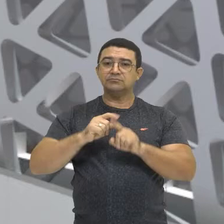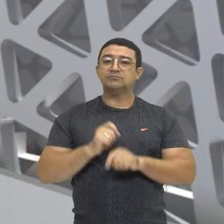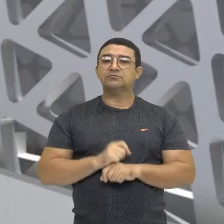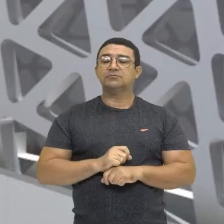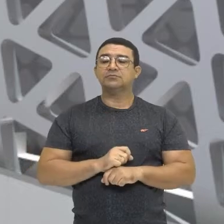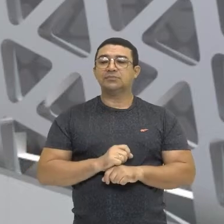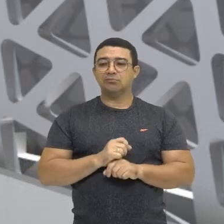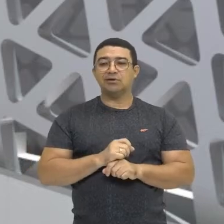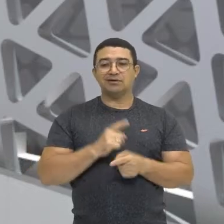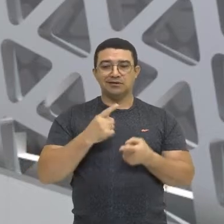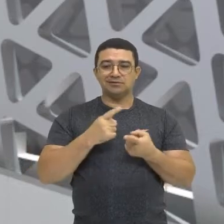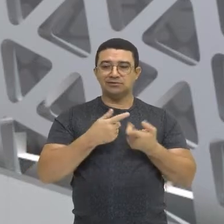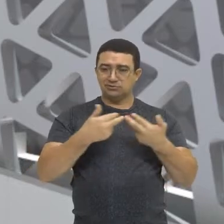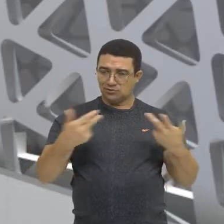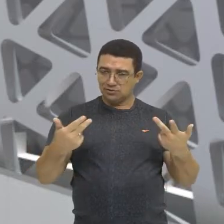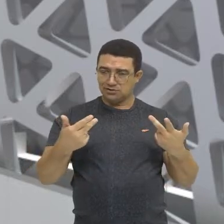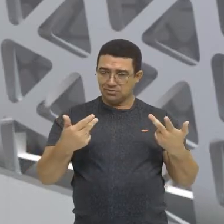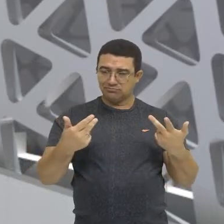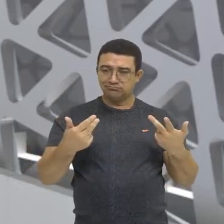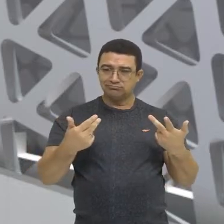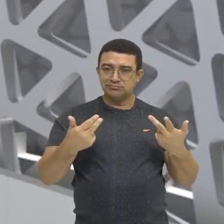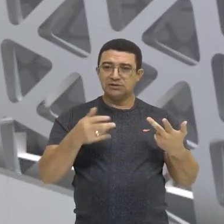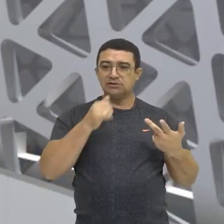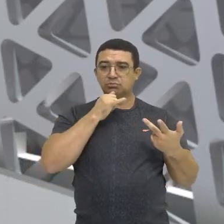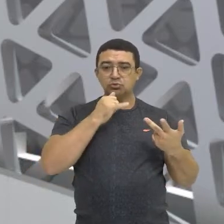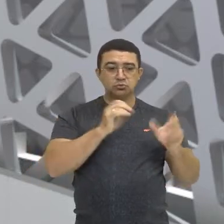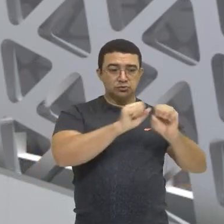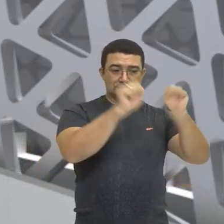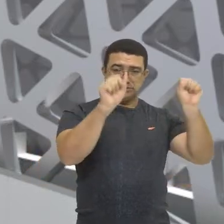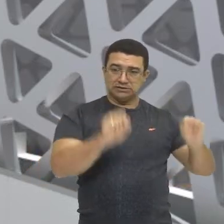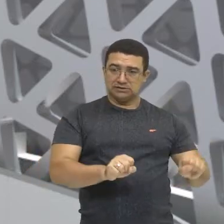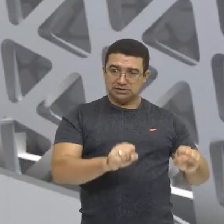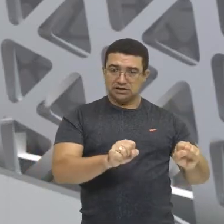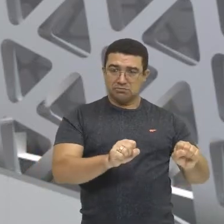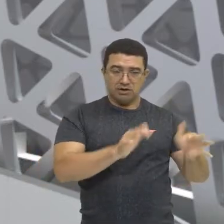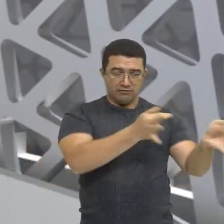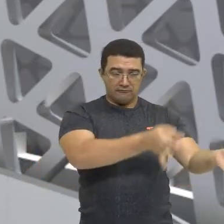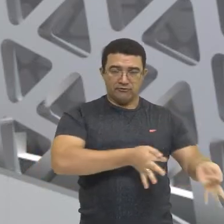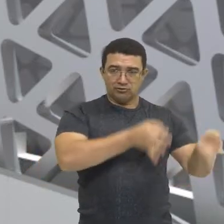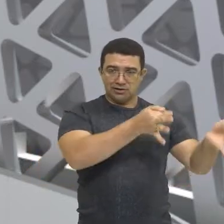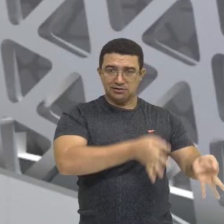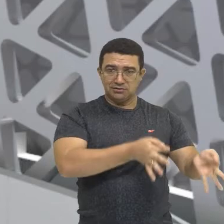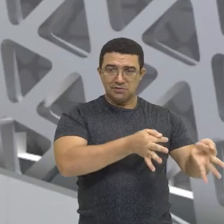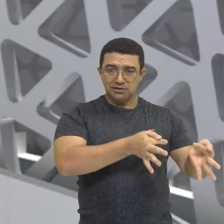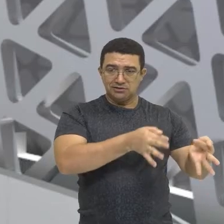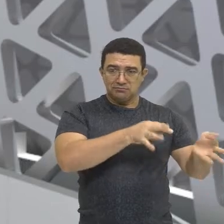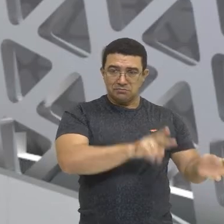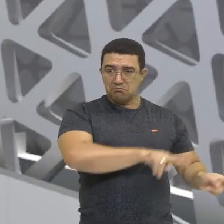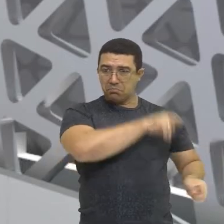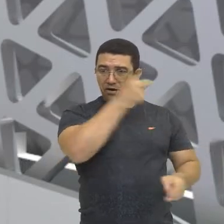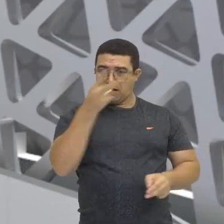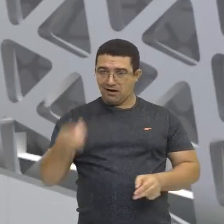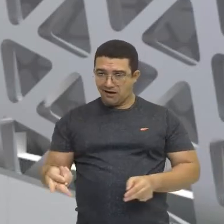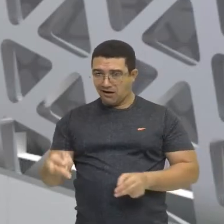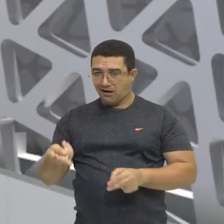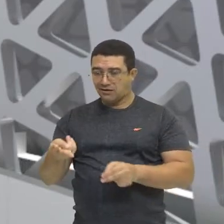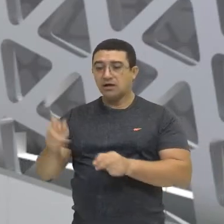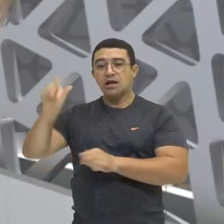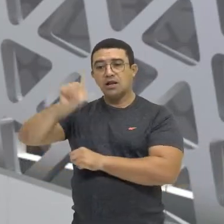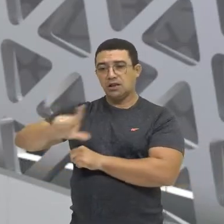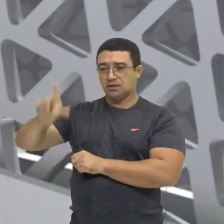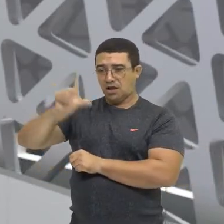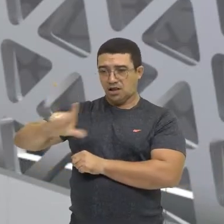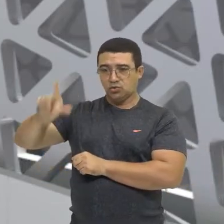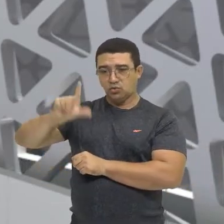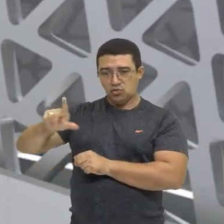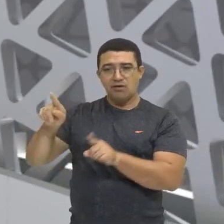para a literatura. Isso era no regime, né? No sistema, no feudalismo, mas também